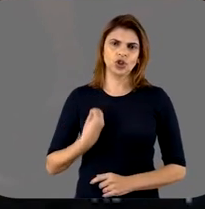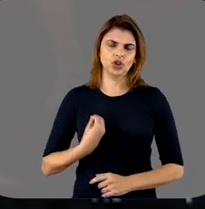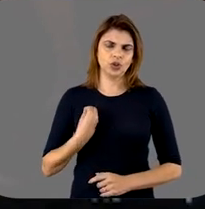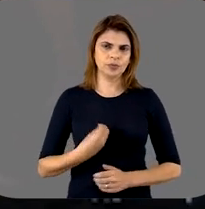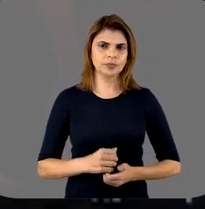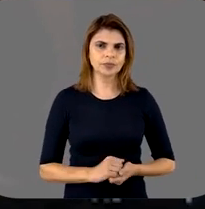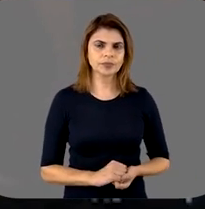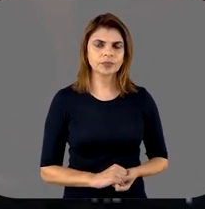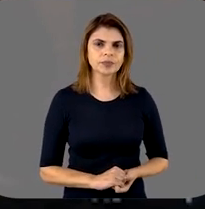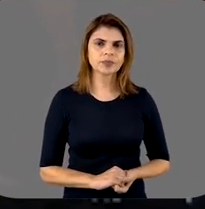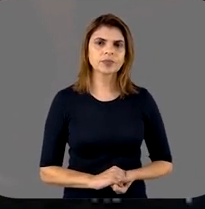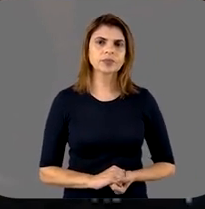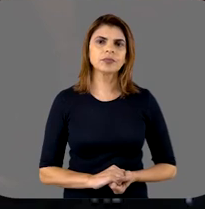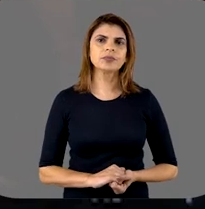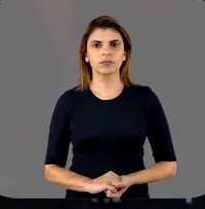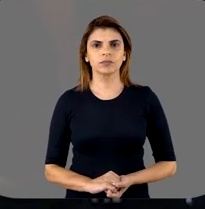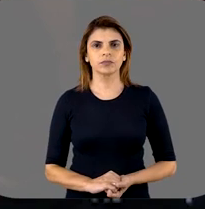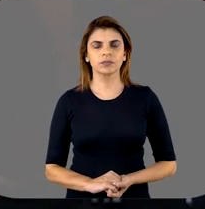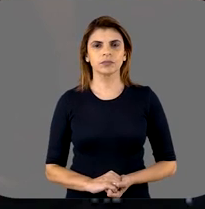audiência.